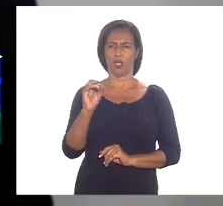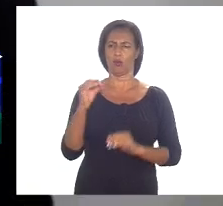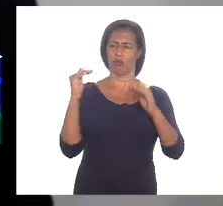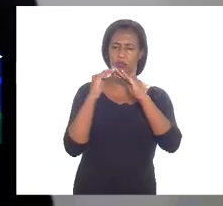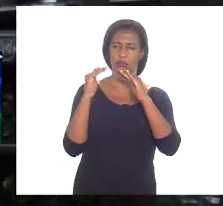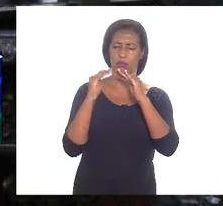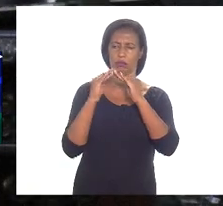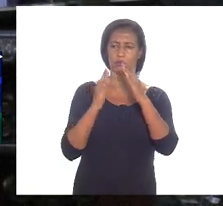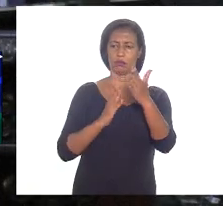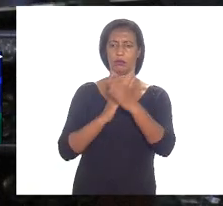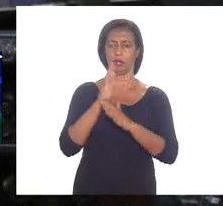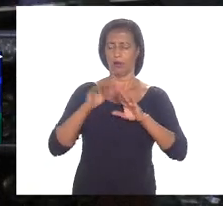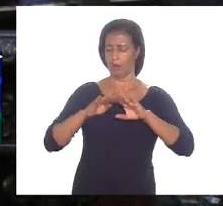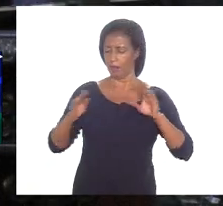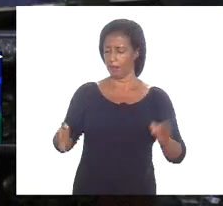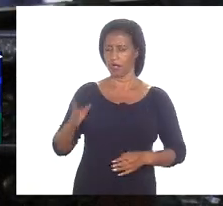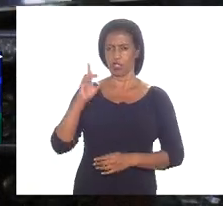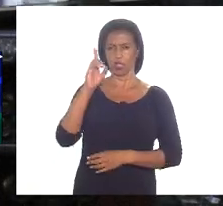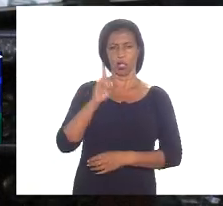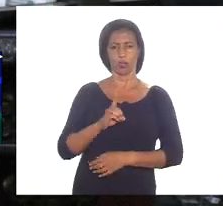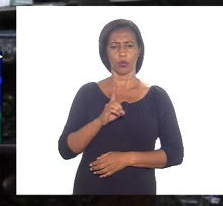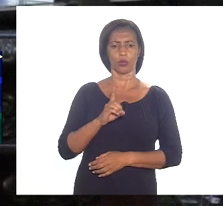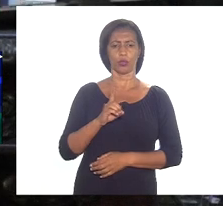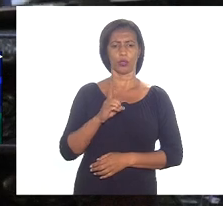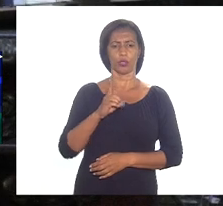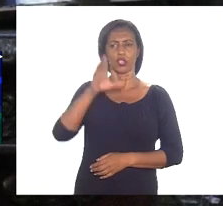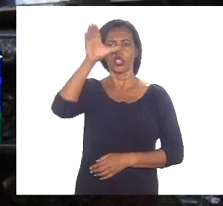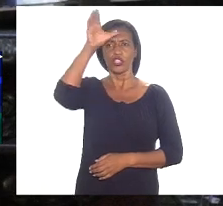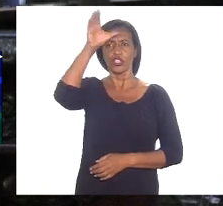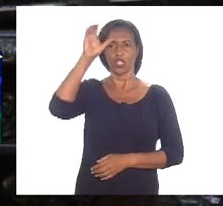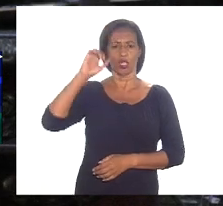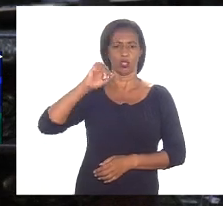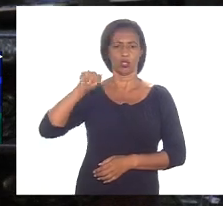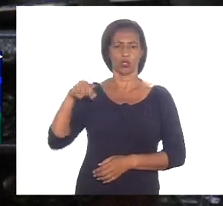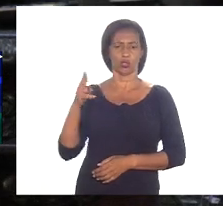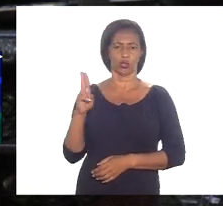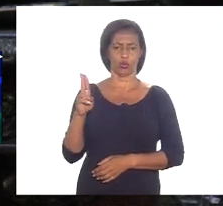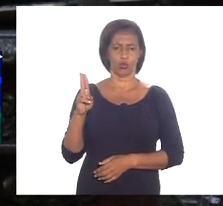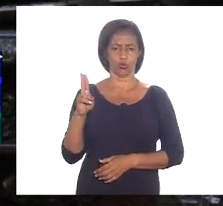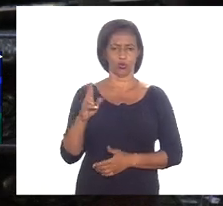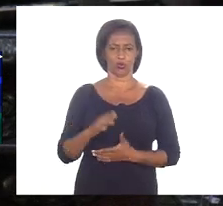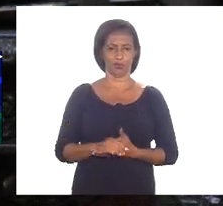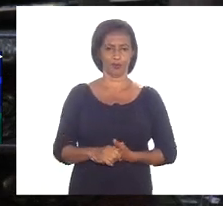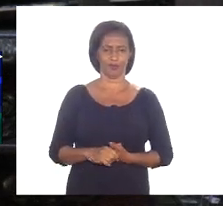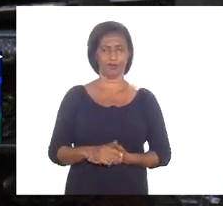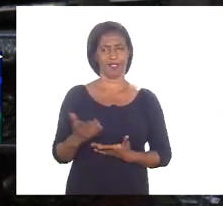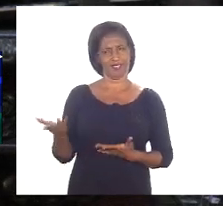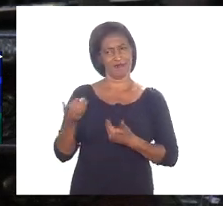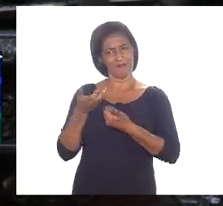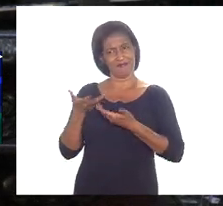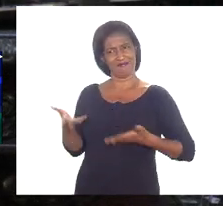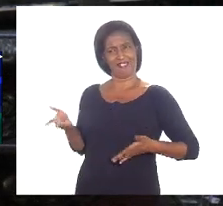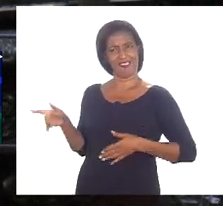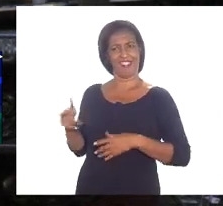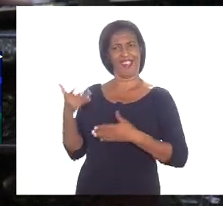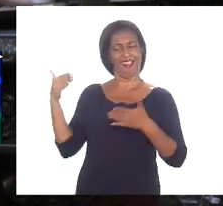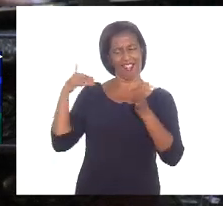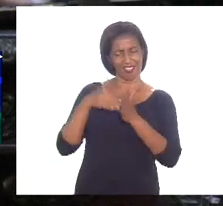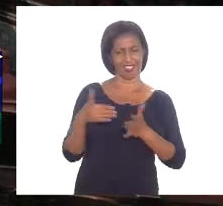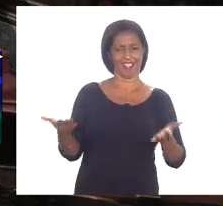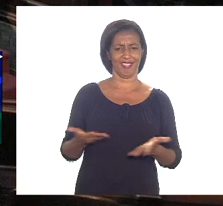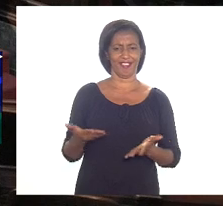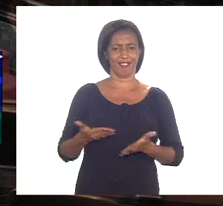presidente pela mesa diretora Deputado Deputado a tia Ju homenageá-la porque elas Teve até agora